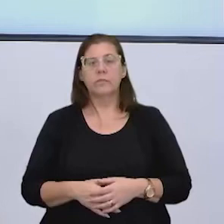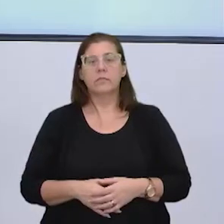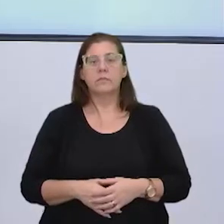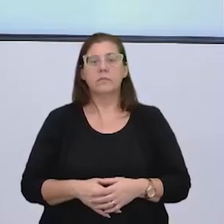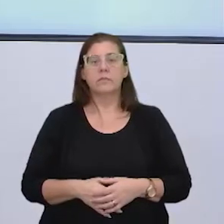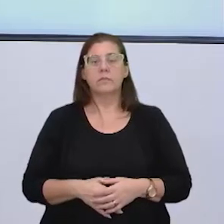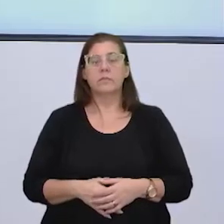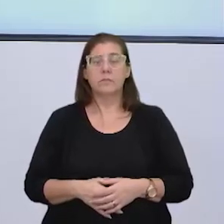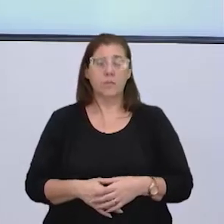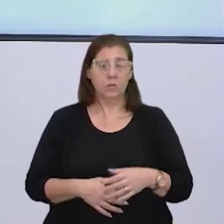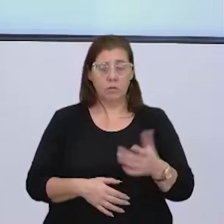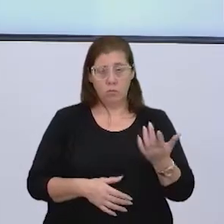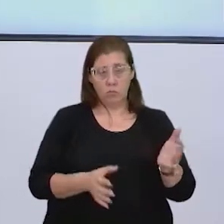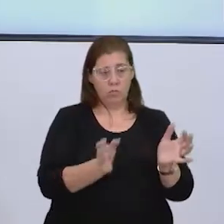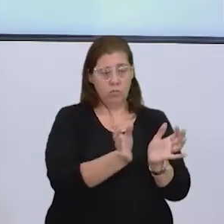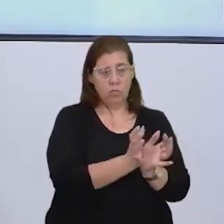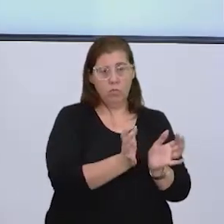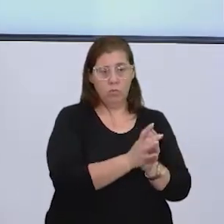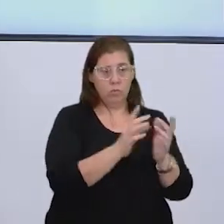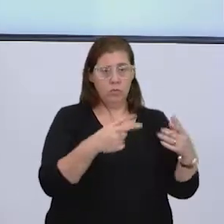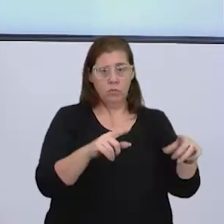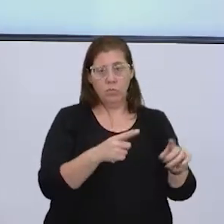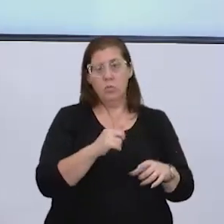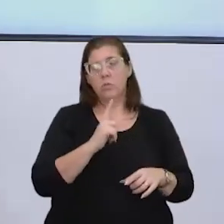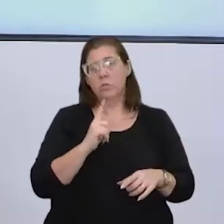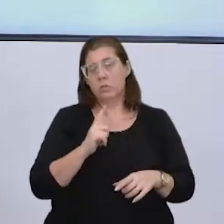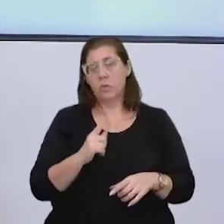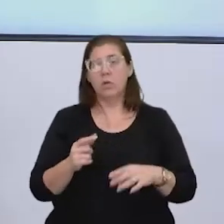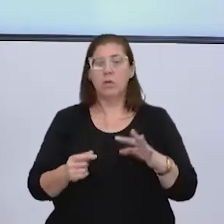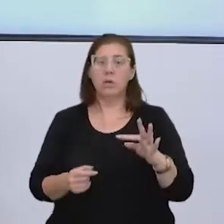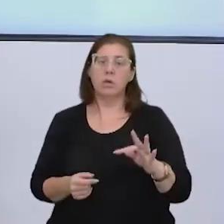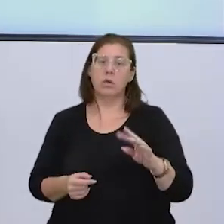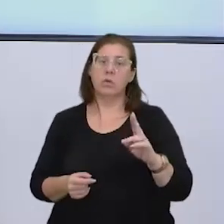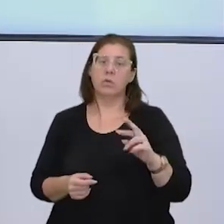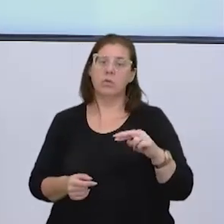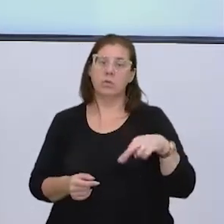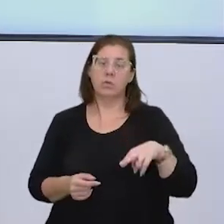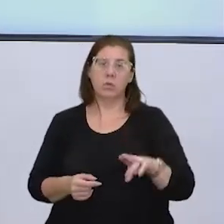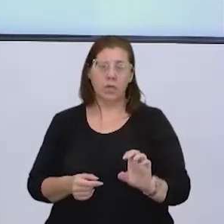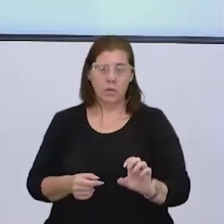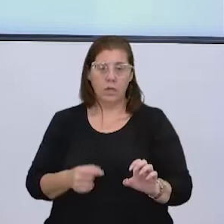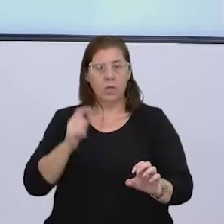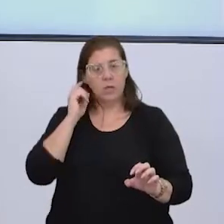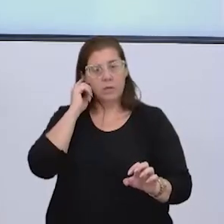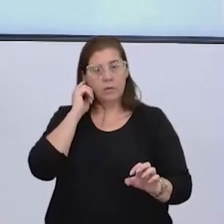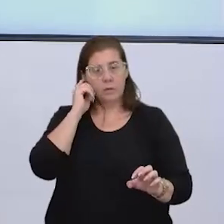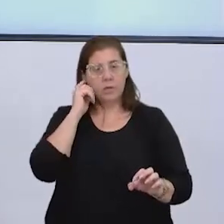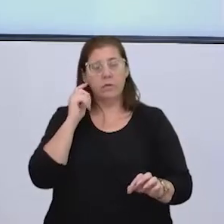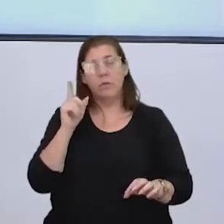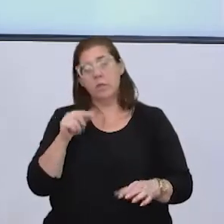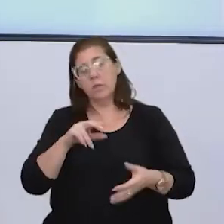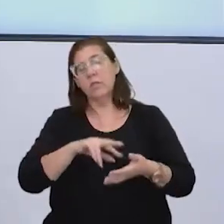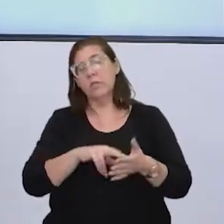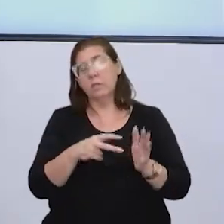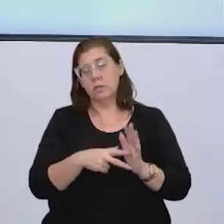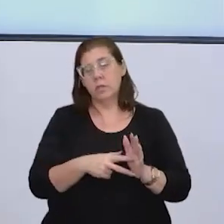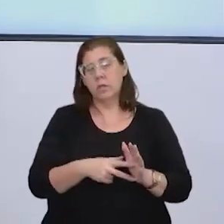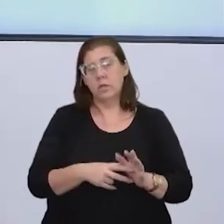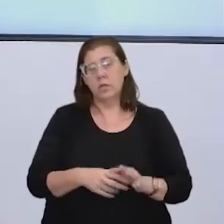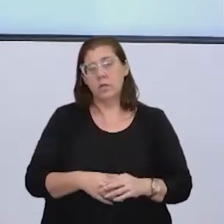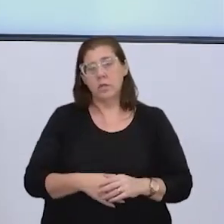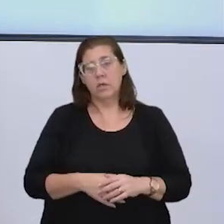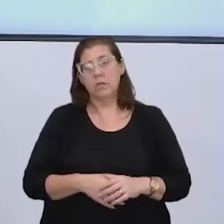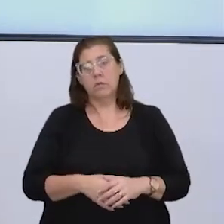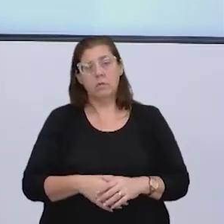Osbourne, ele tem uma turnê que chama No More Tours, que significa sem mais